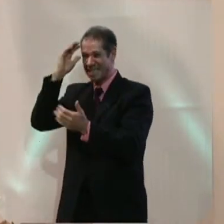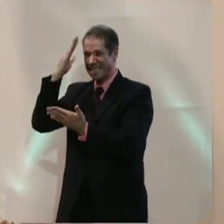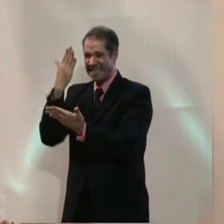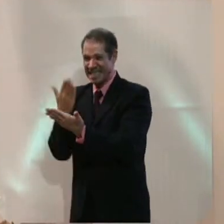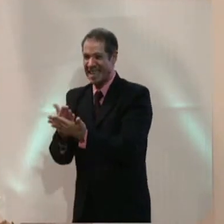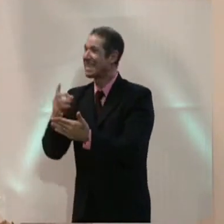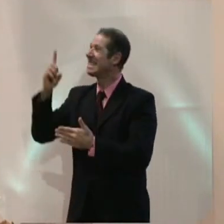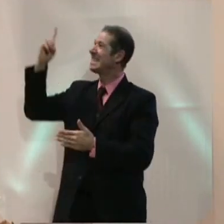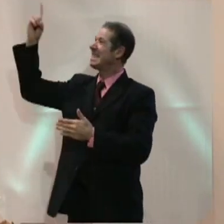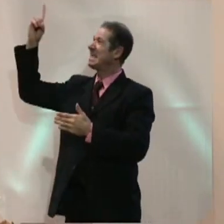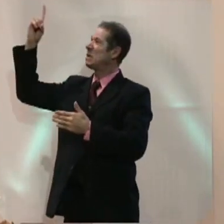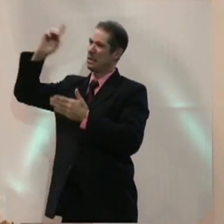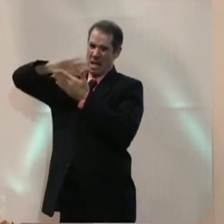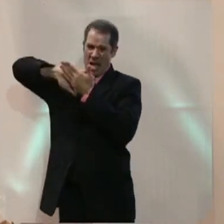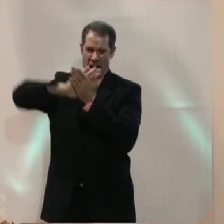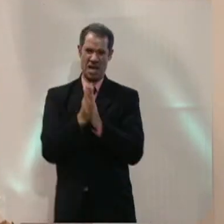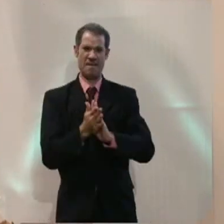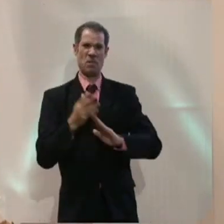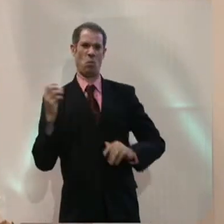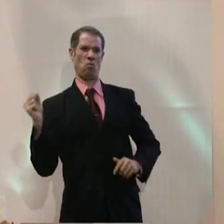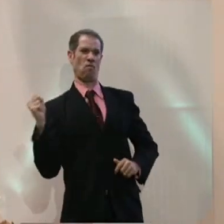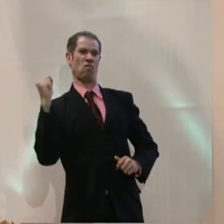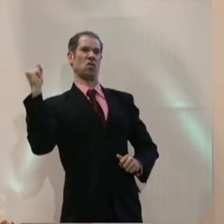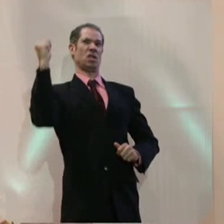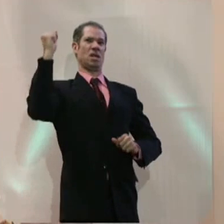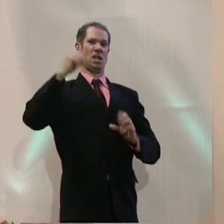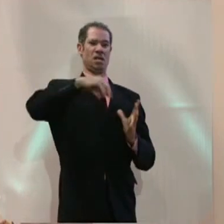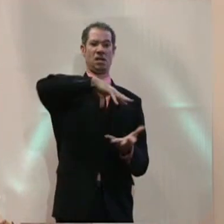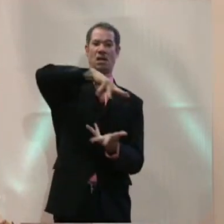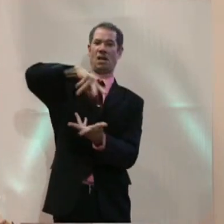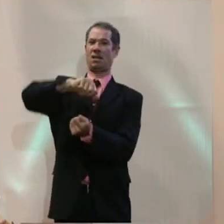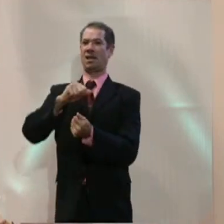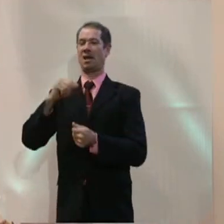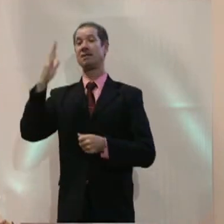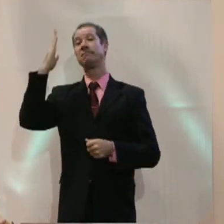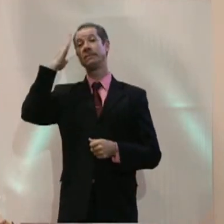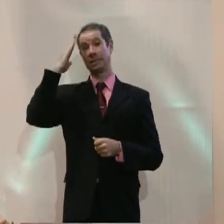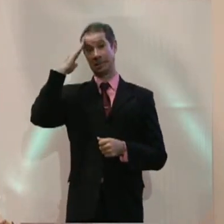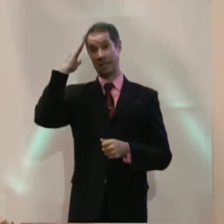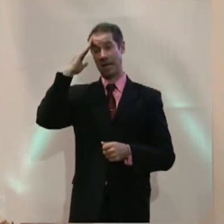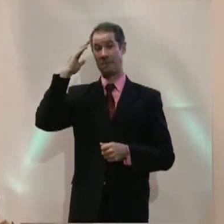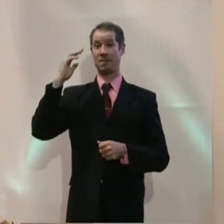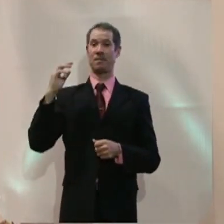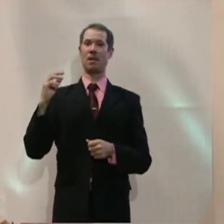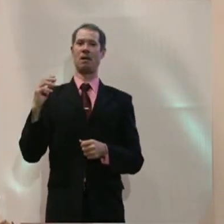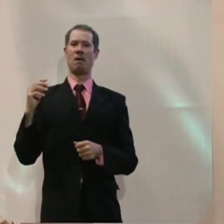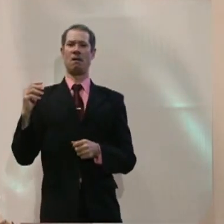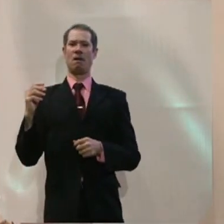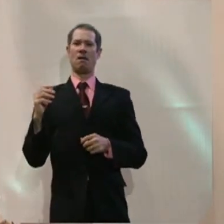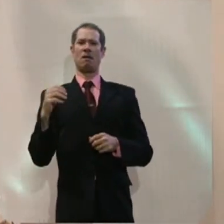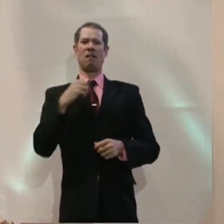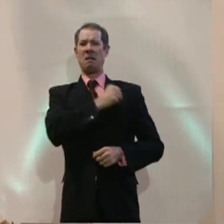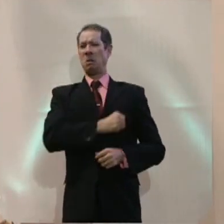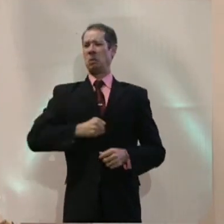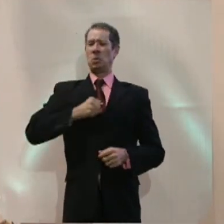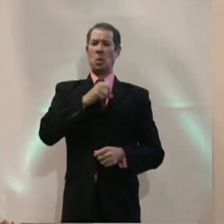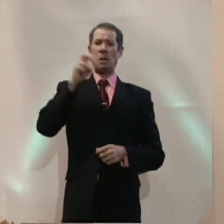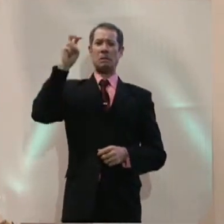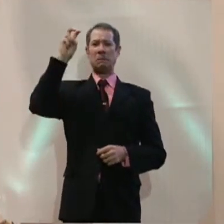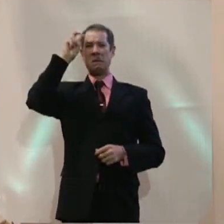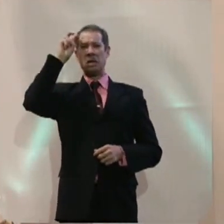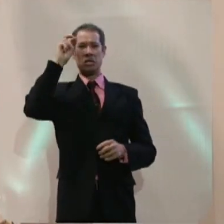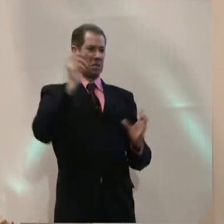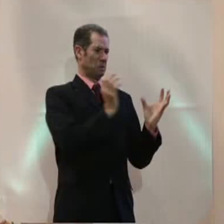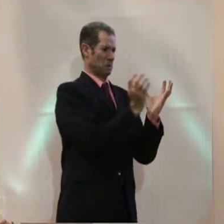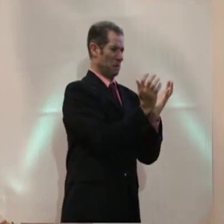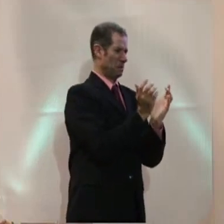Deus derrotaria os gigantes daquela terra. E sabe, os que eram saudosos do Egito, eles não